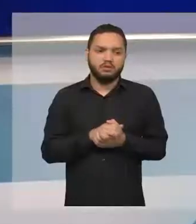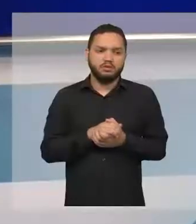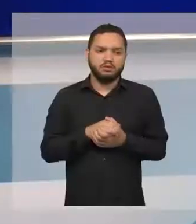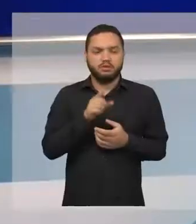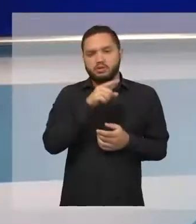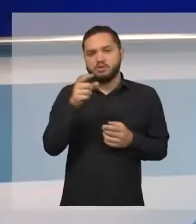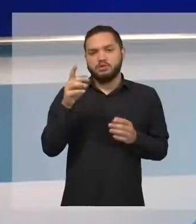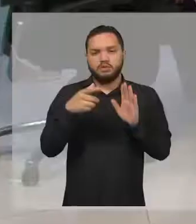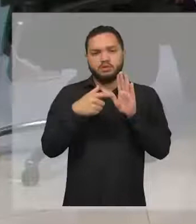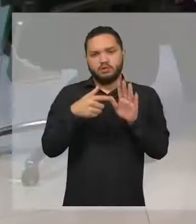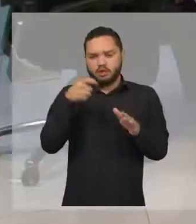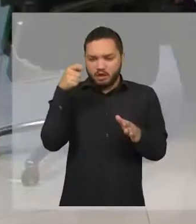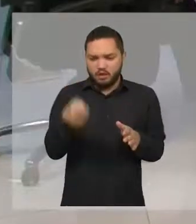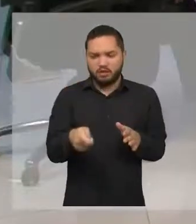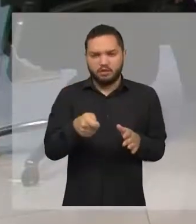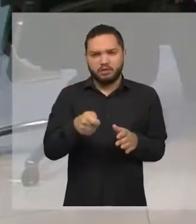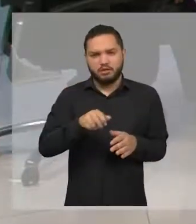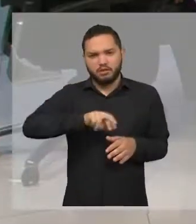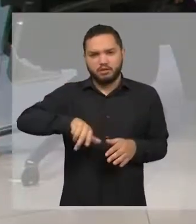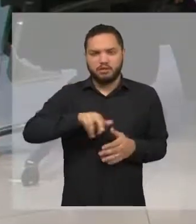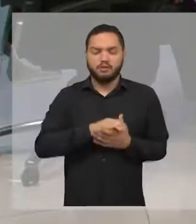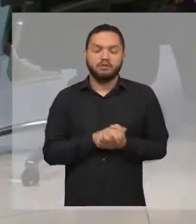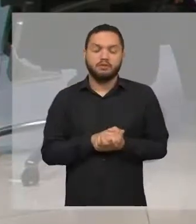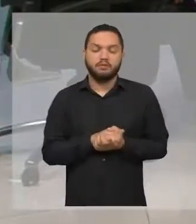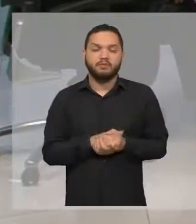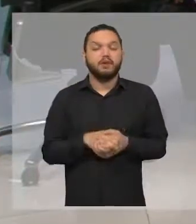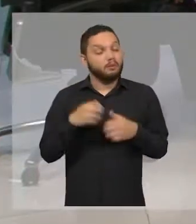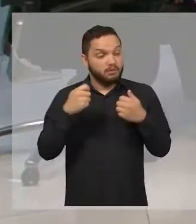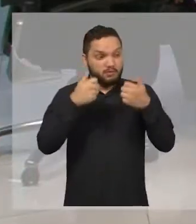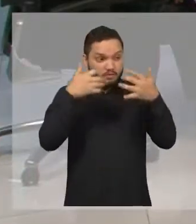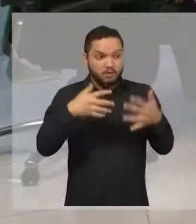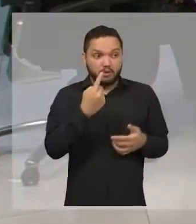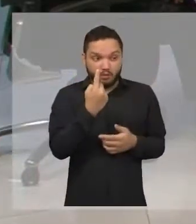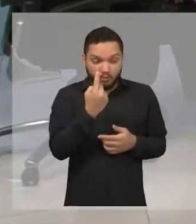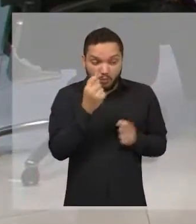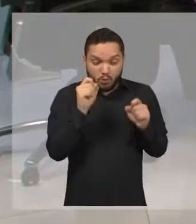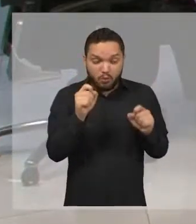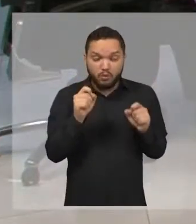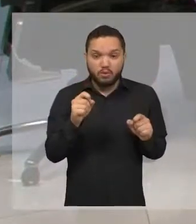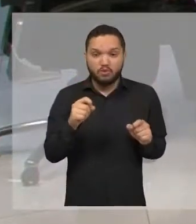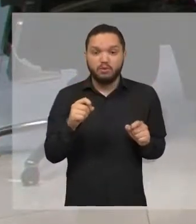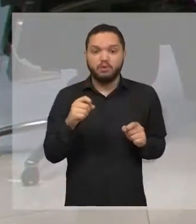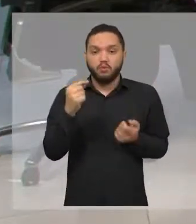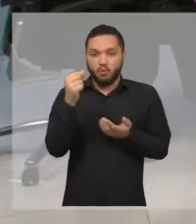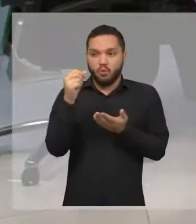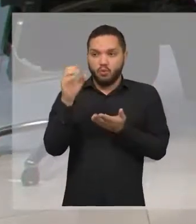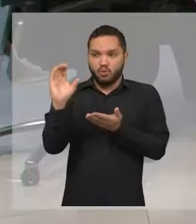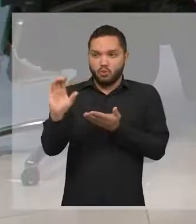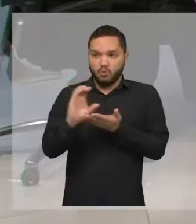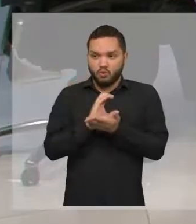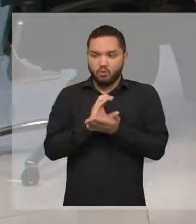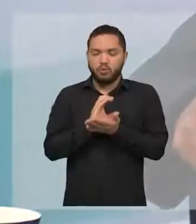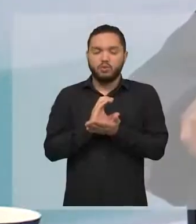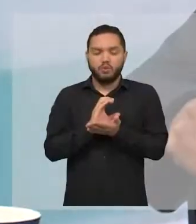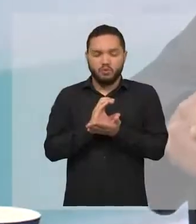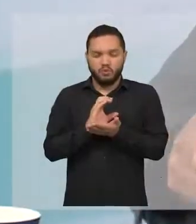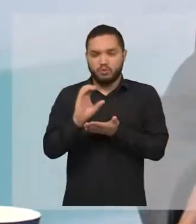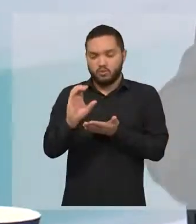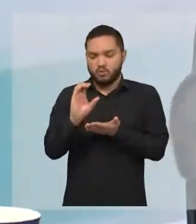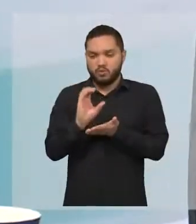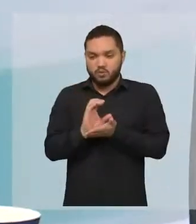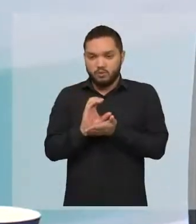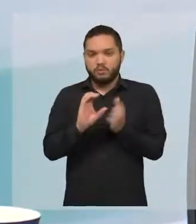Forças Armadas, tudo. Teve que se ter manifestações do Poder Judiciário proibindo aqui e ali, ainda que a posteriori.